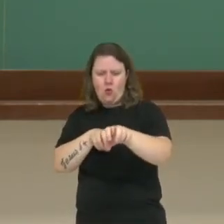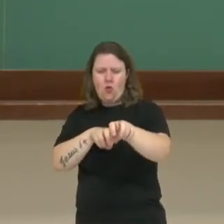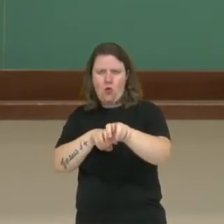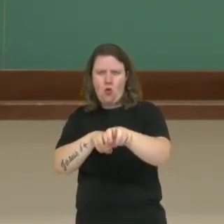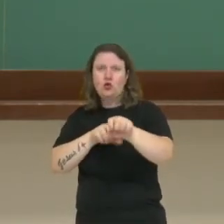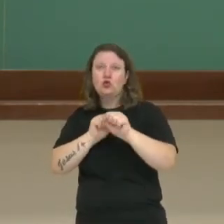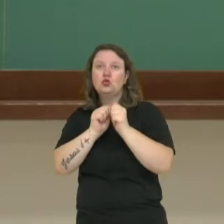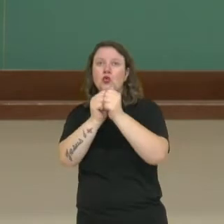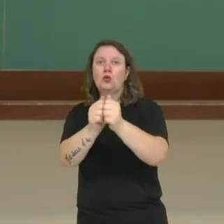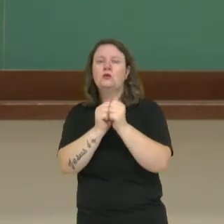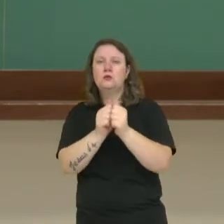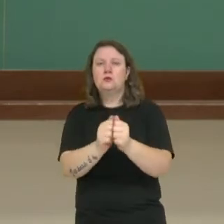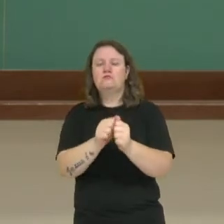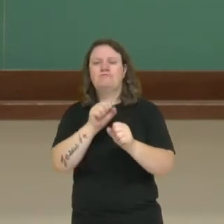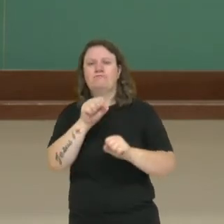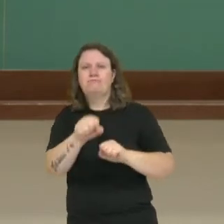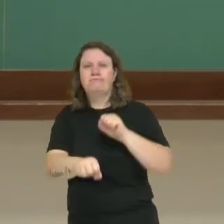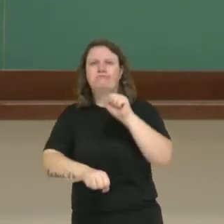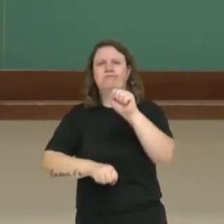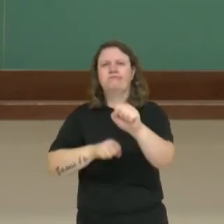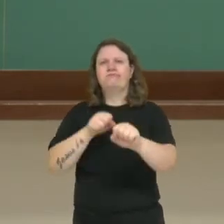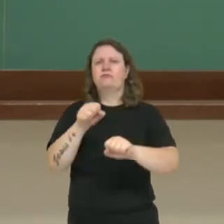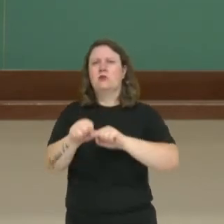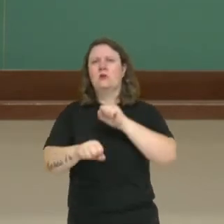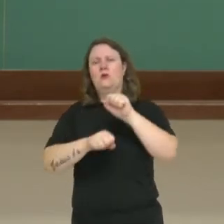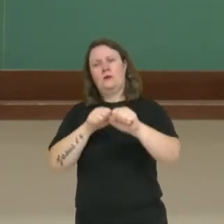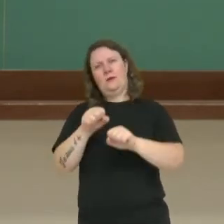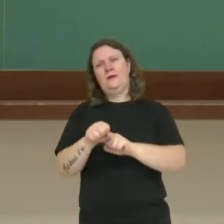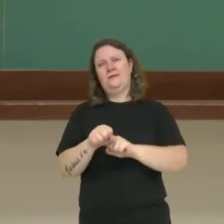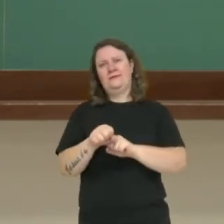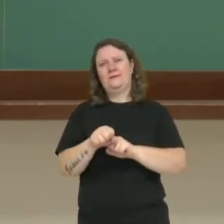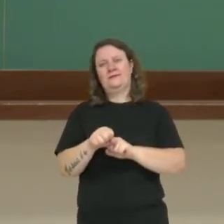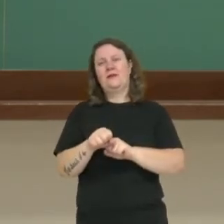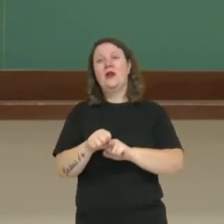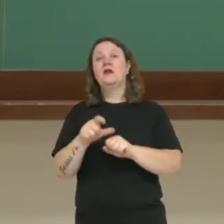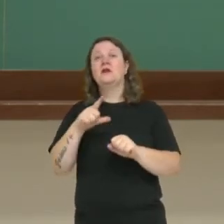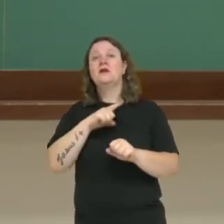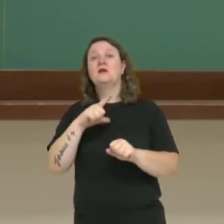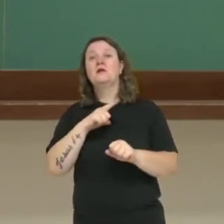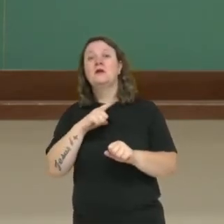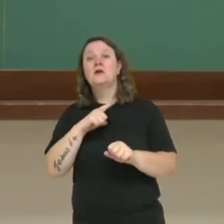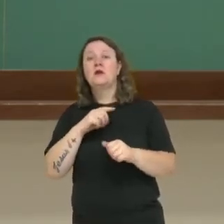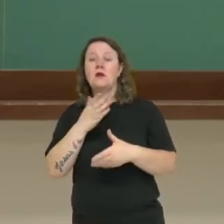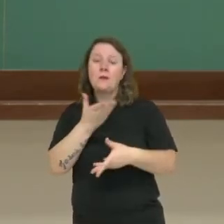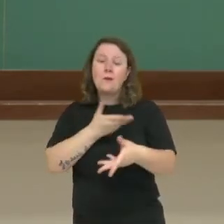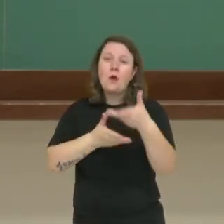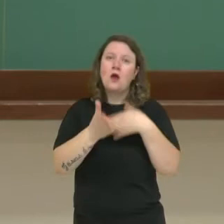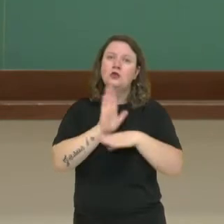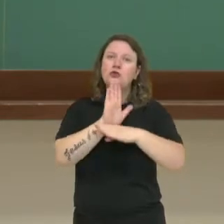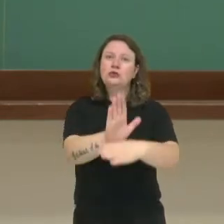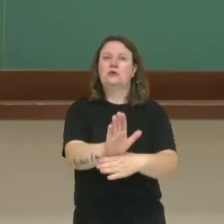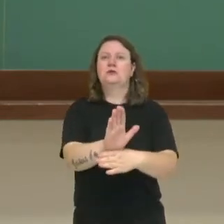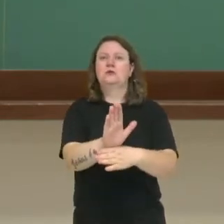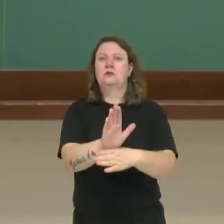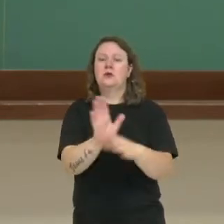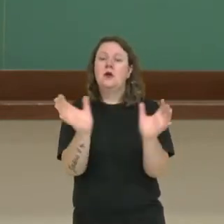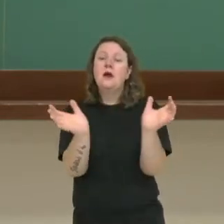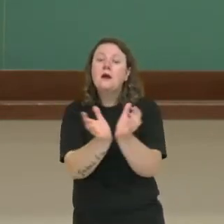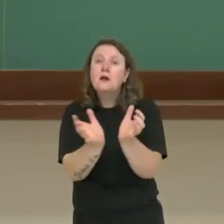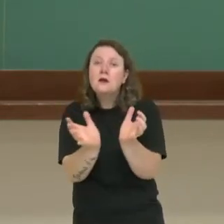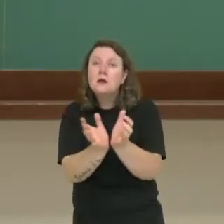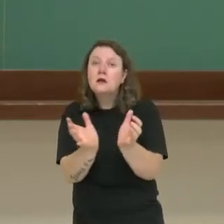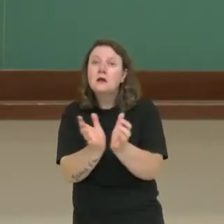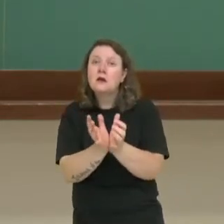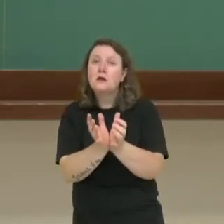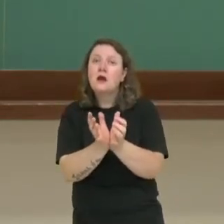Você não precisa fazer tanta força daquele que vai na frente do pelotão. Então, esse jogo de equipe